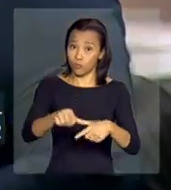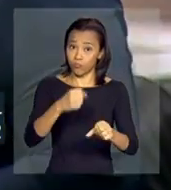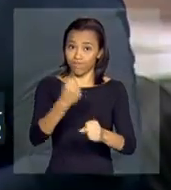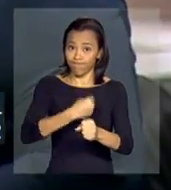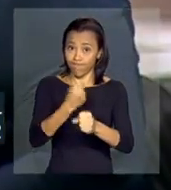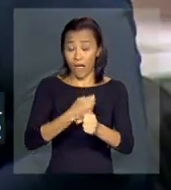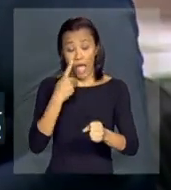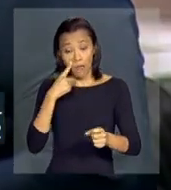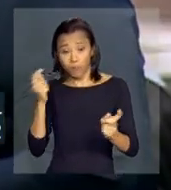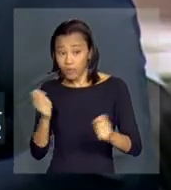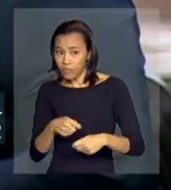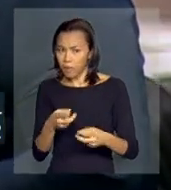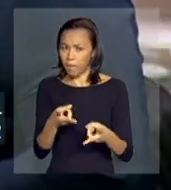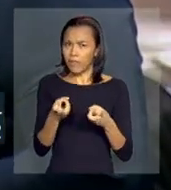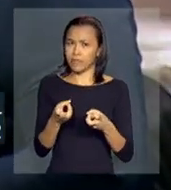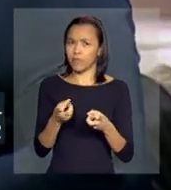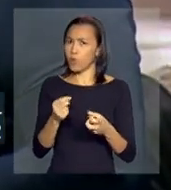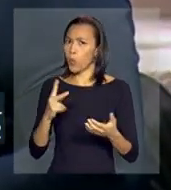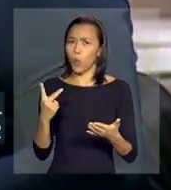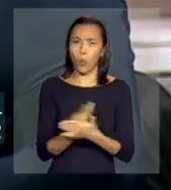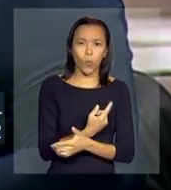ou problemas a serem enfrentados.